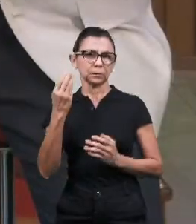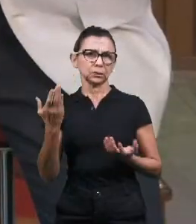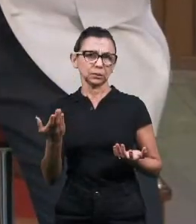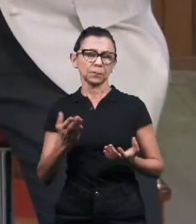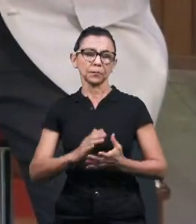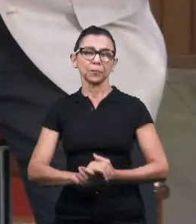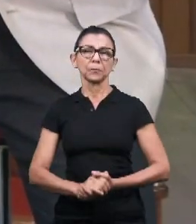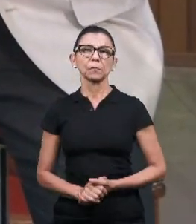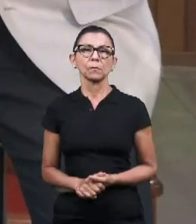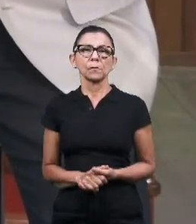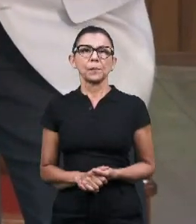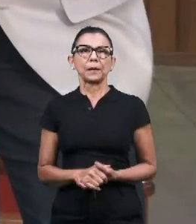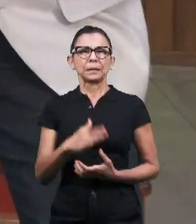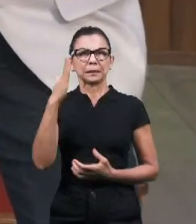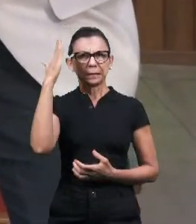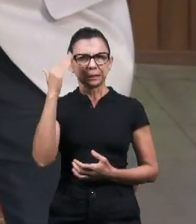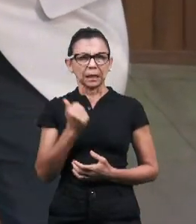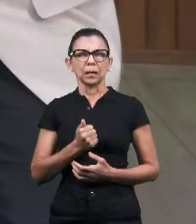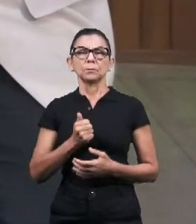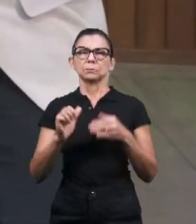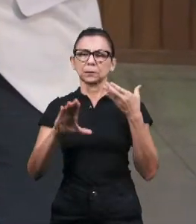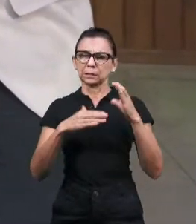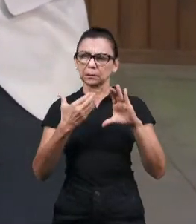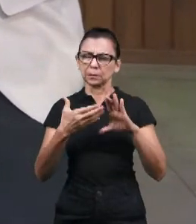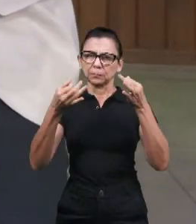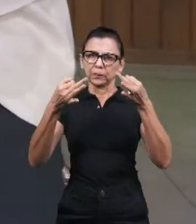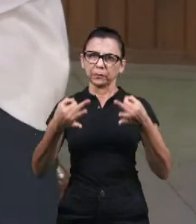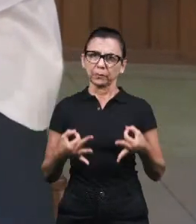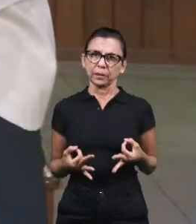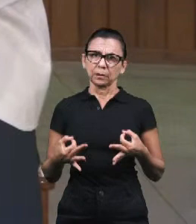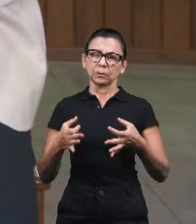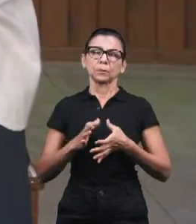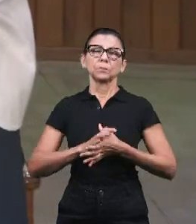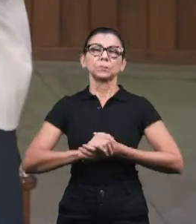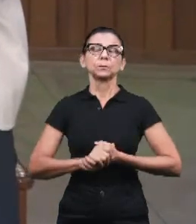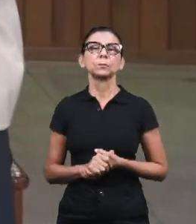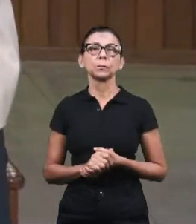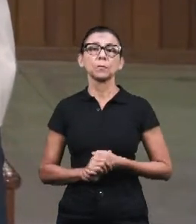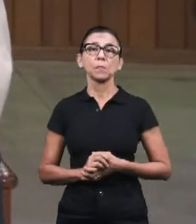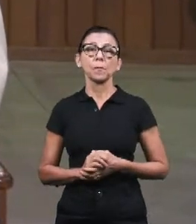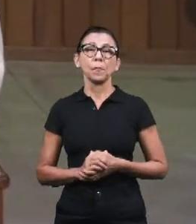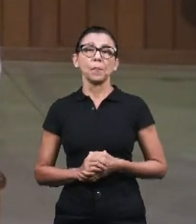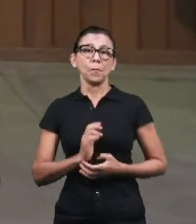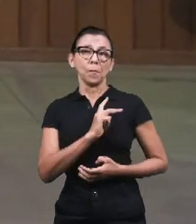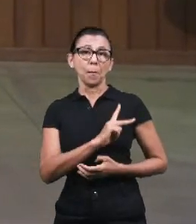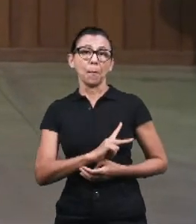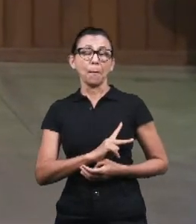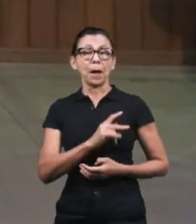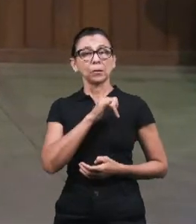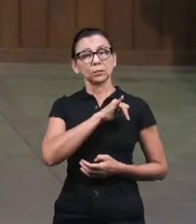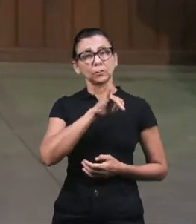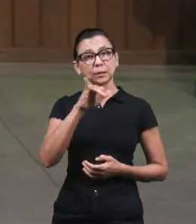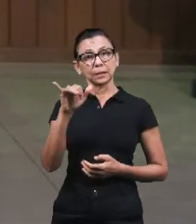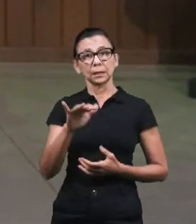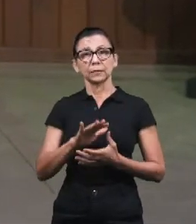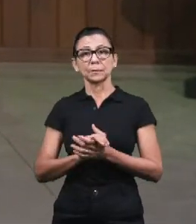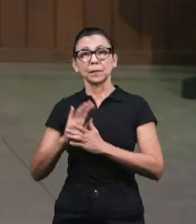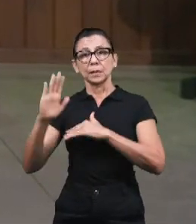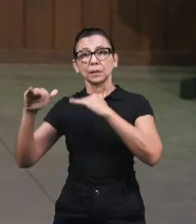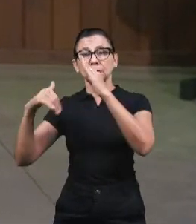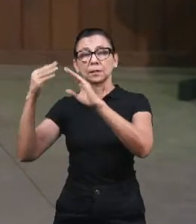aquela expressão do apóstolo Pedro na sua carta, crescei na graça e no conhecimento, em ambos lados. Um outro